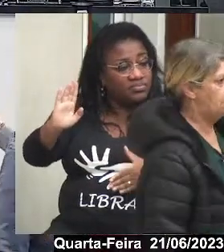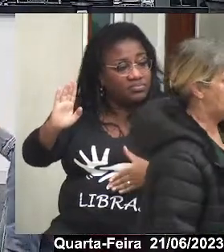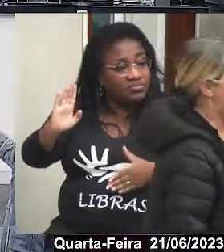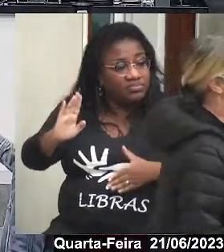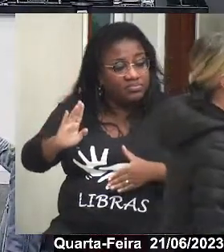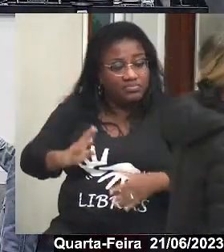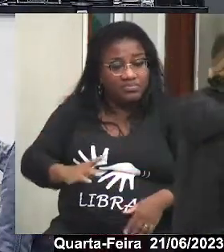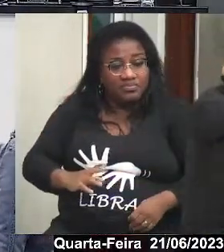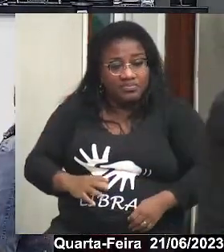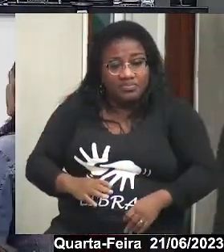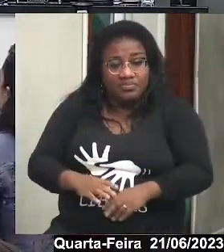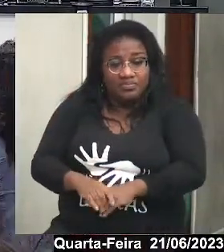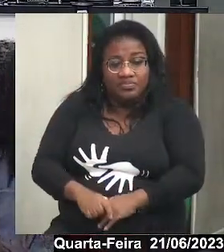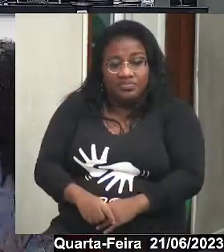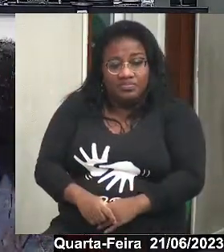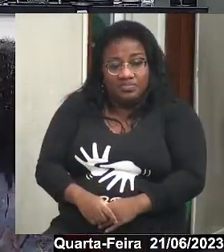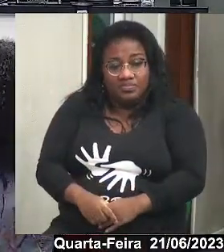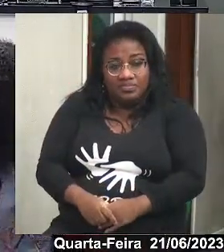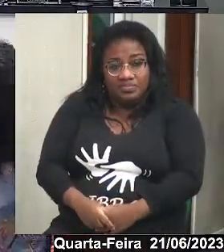Felipe.